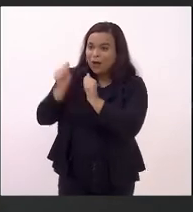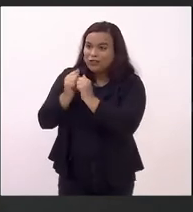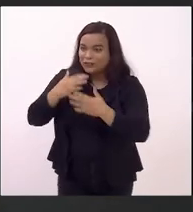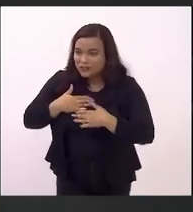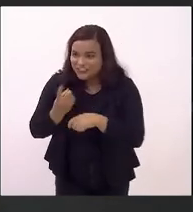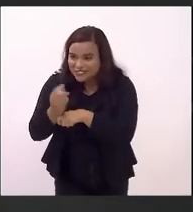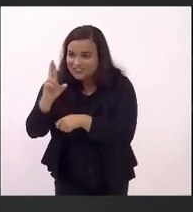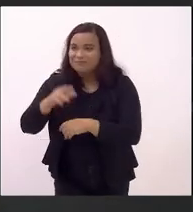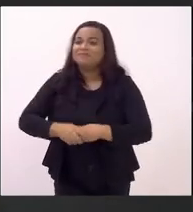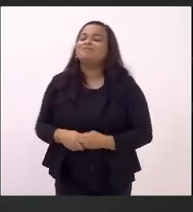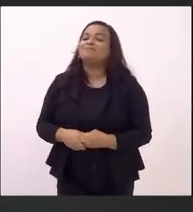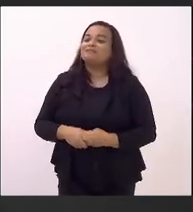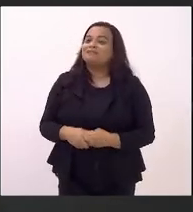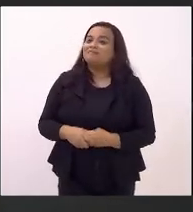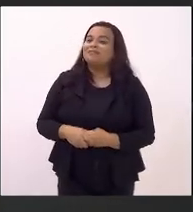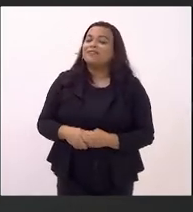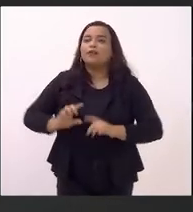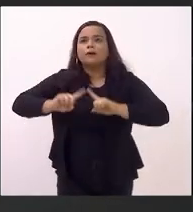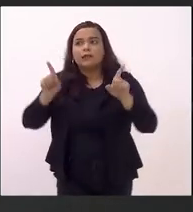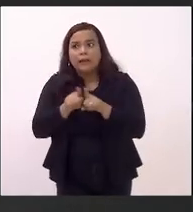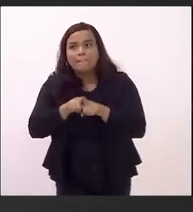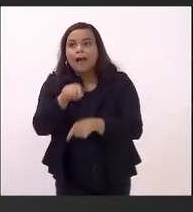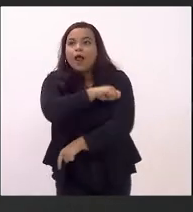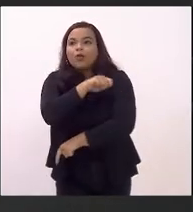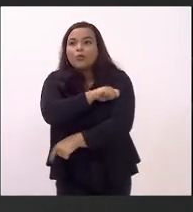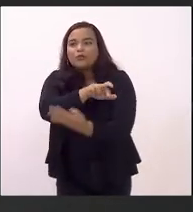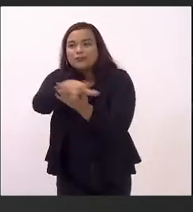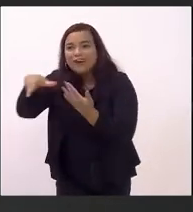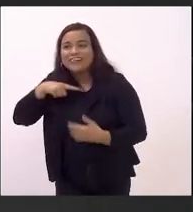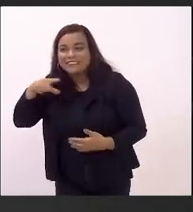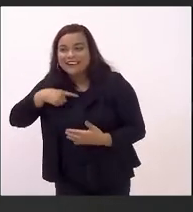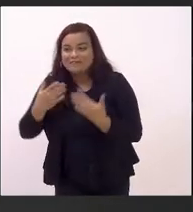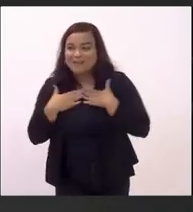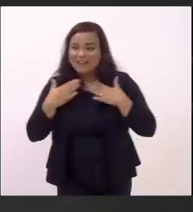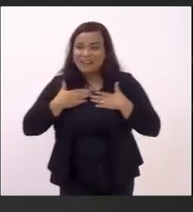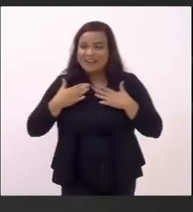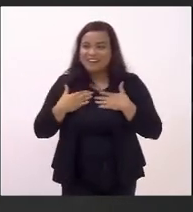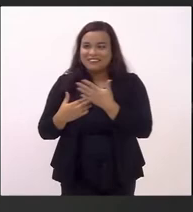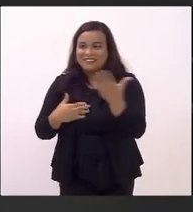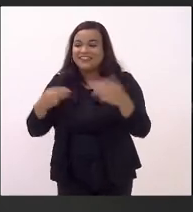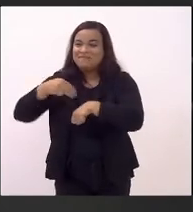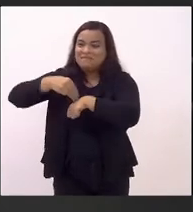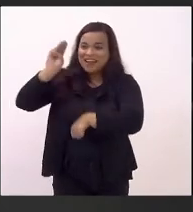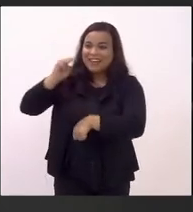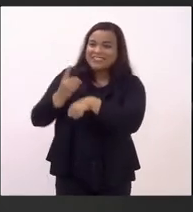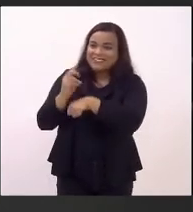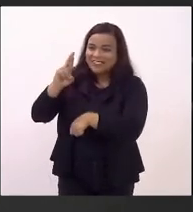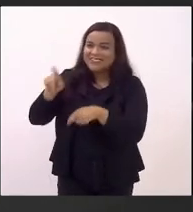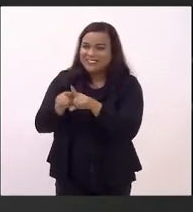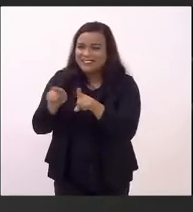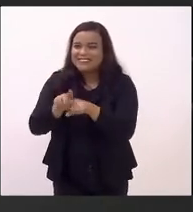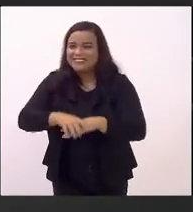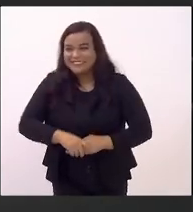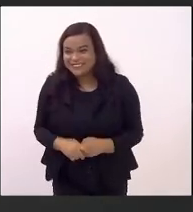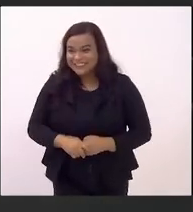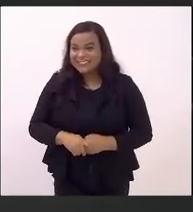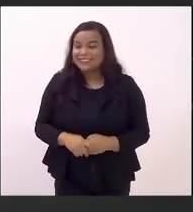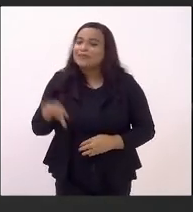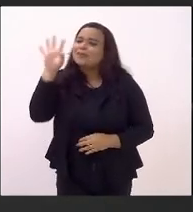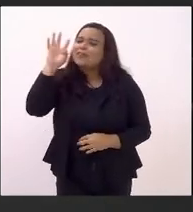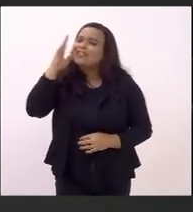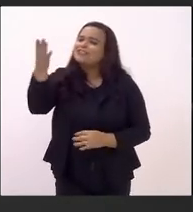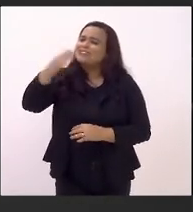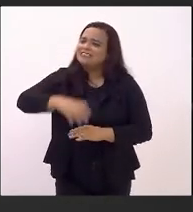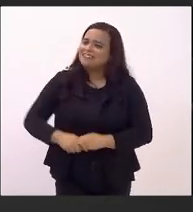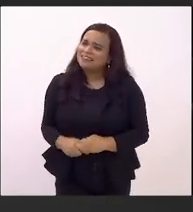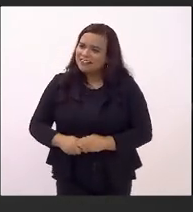lá. Mas aqui também tem meus alunos e alunas do mestrado e do doutorado. Imagina.